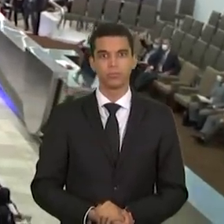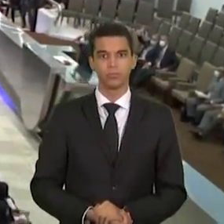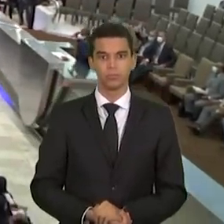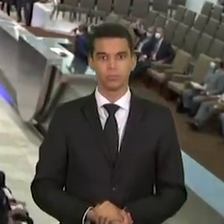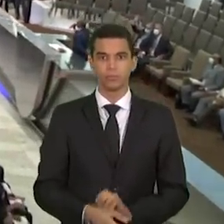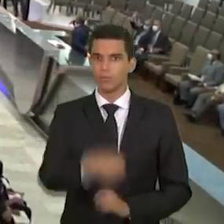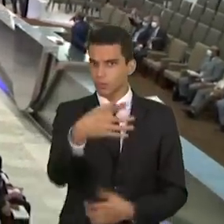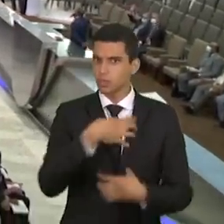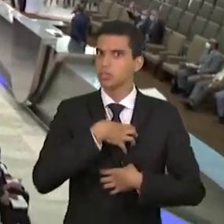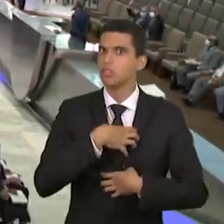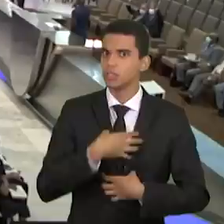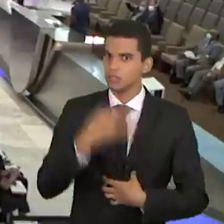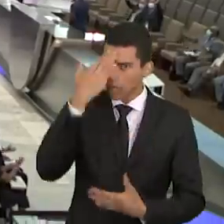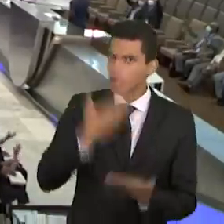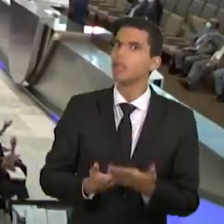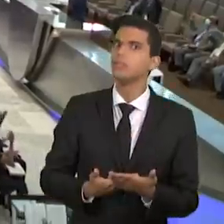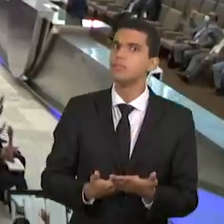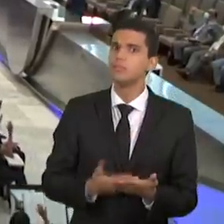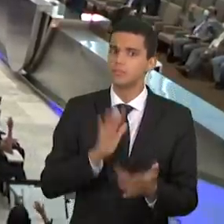Quem tem esta convicção aqui?